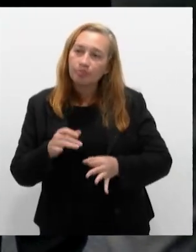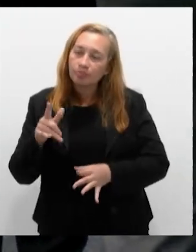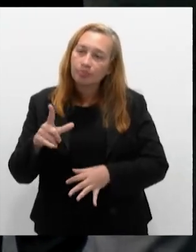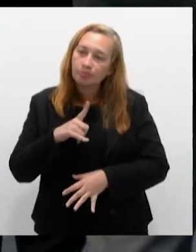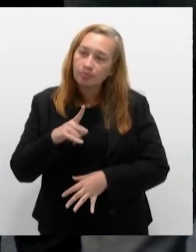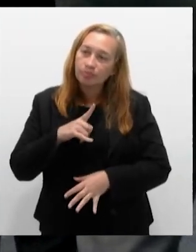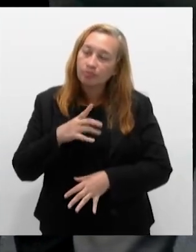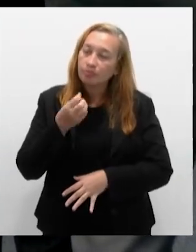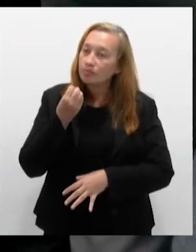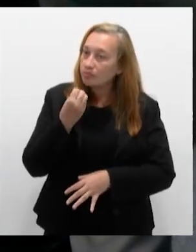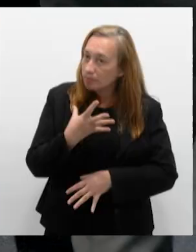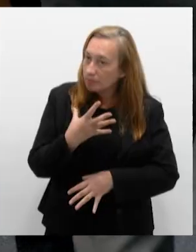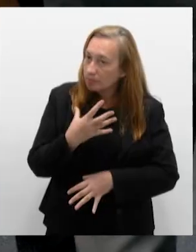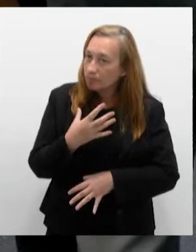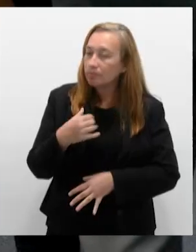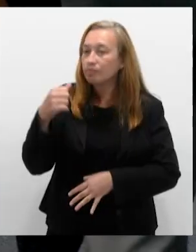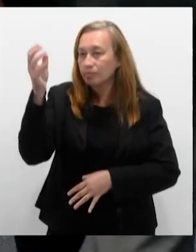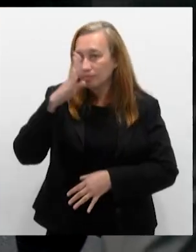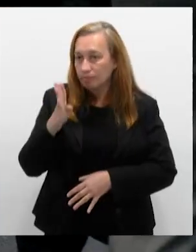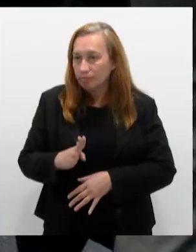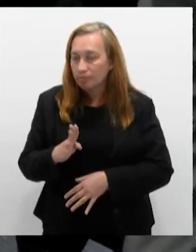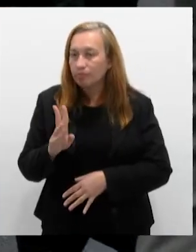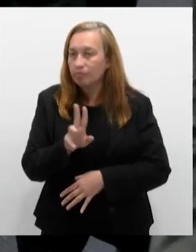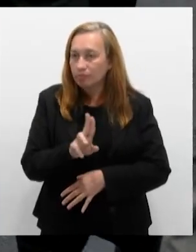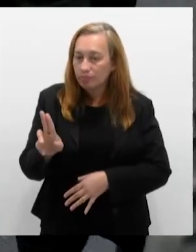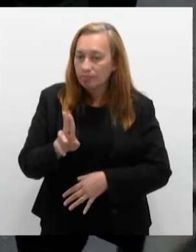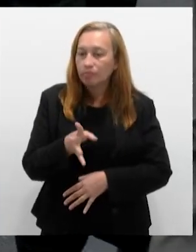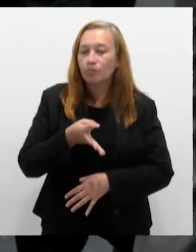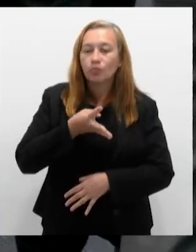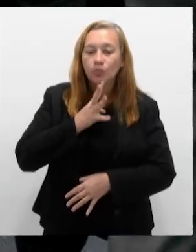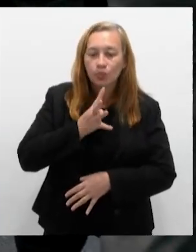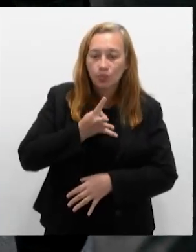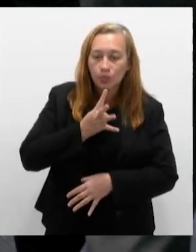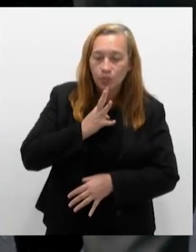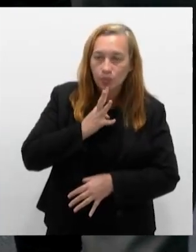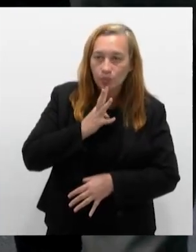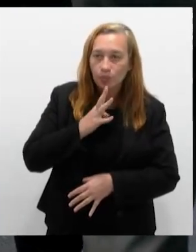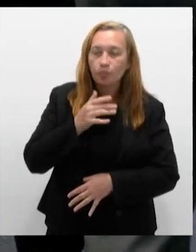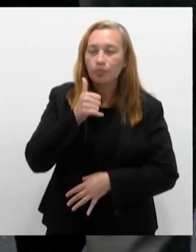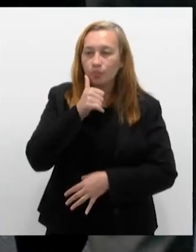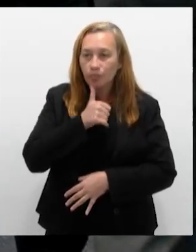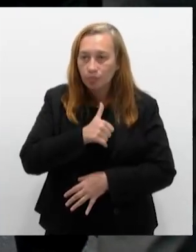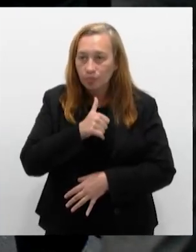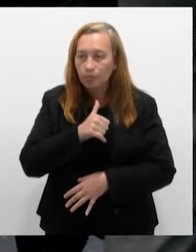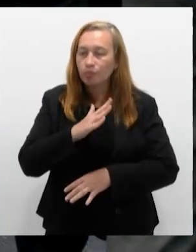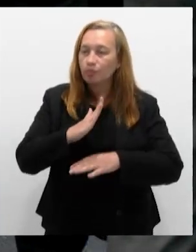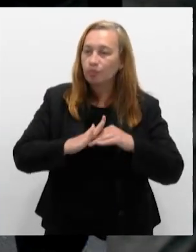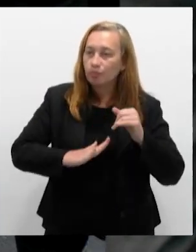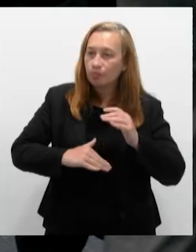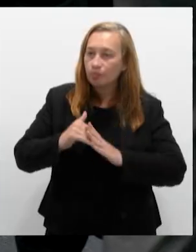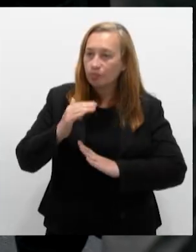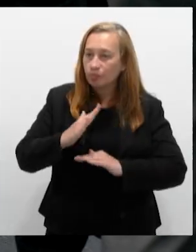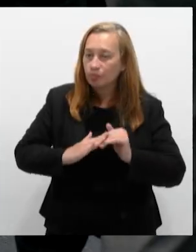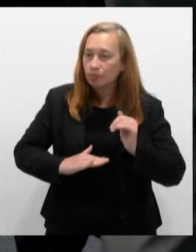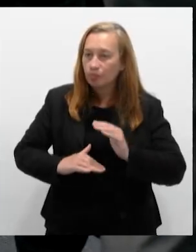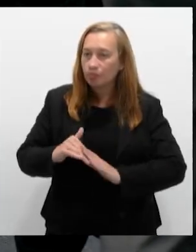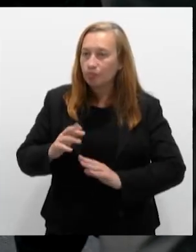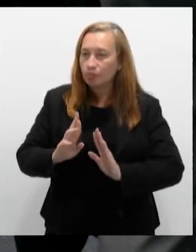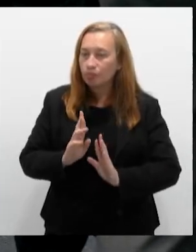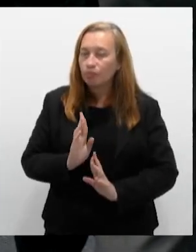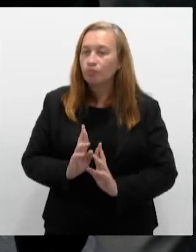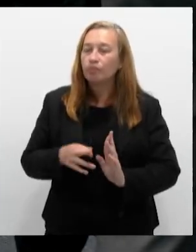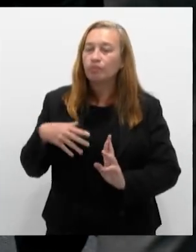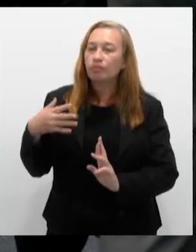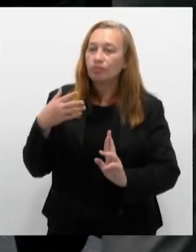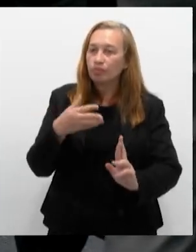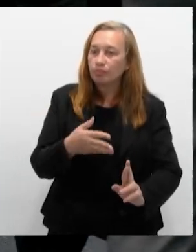desempenha tão bem no Brasil, um nome reconhecido, uma mulher, uma profissional que muito nos representa a